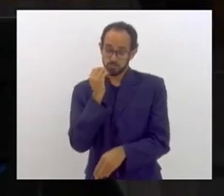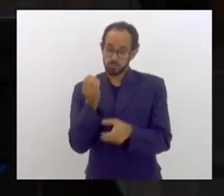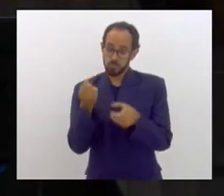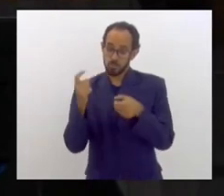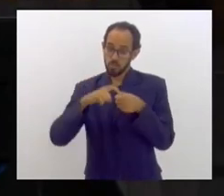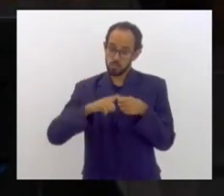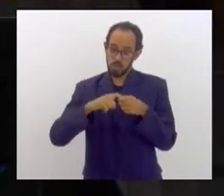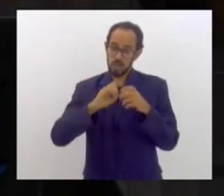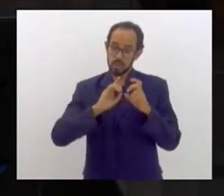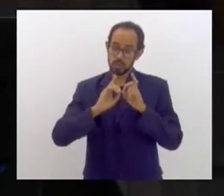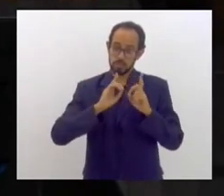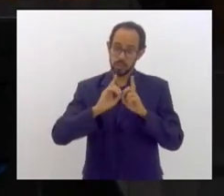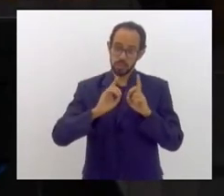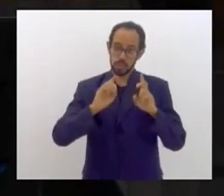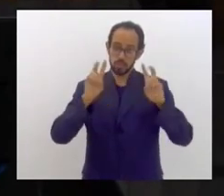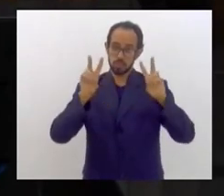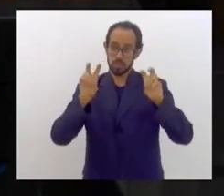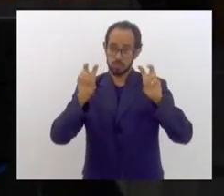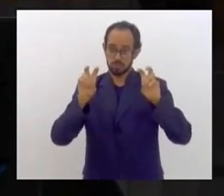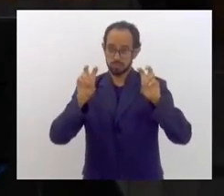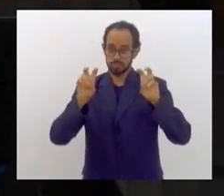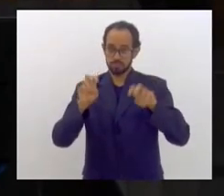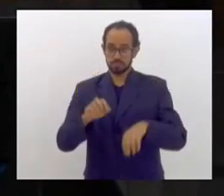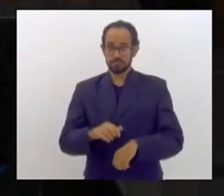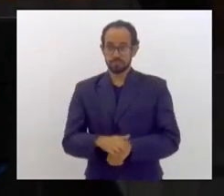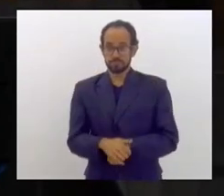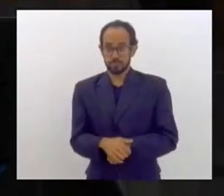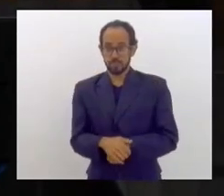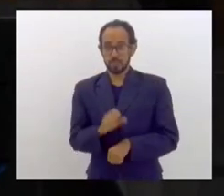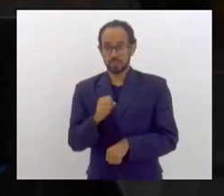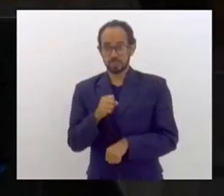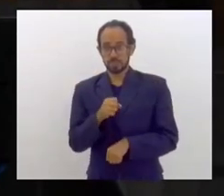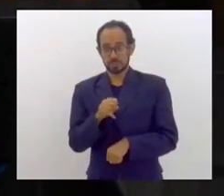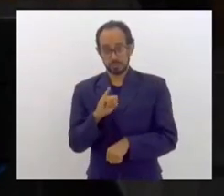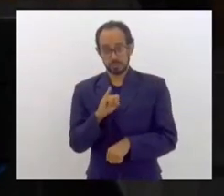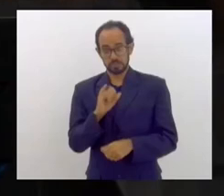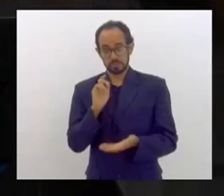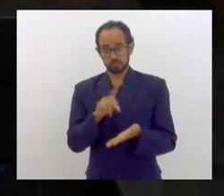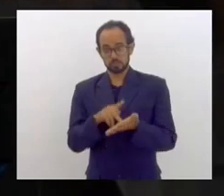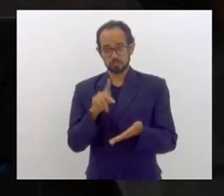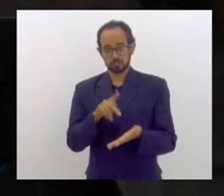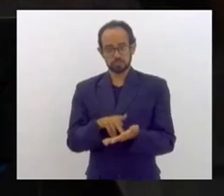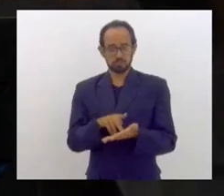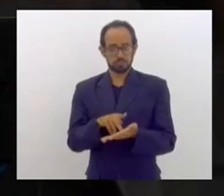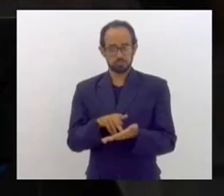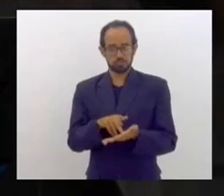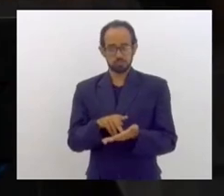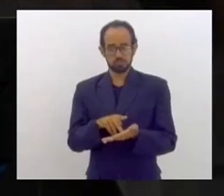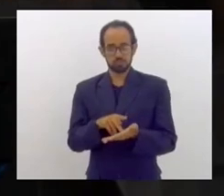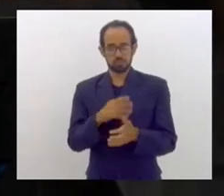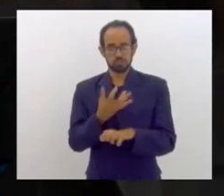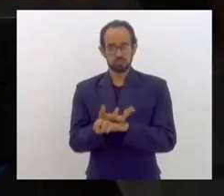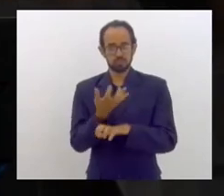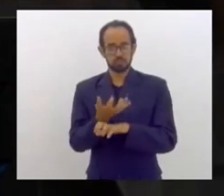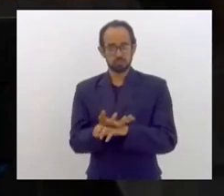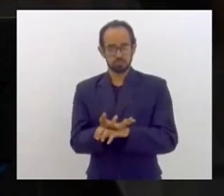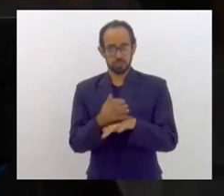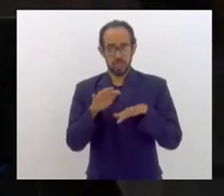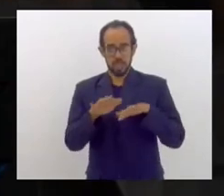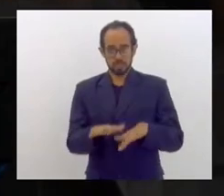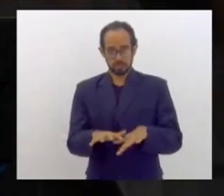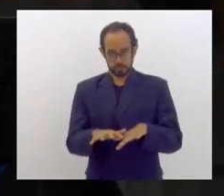a debater tal tema. Se realmente uma matéria como